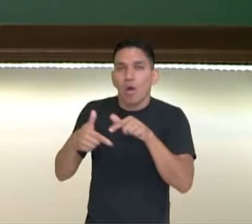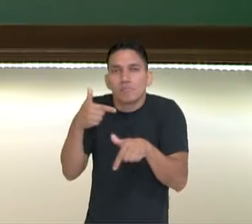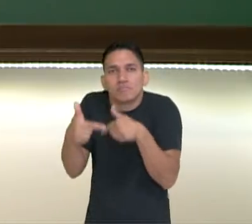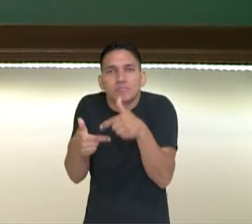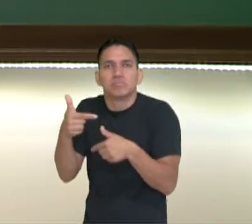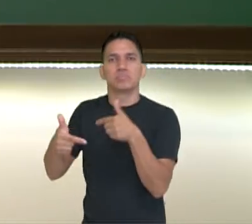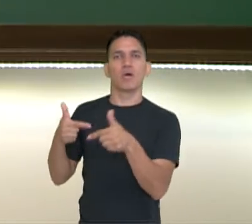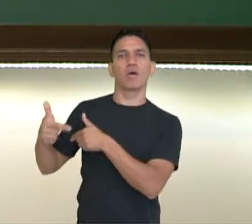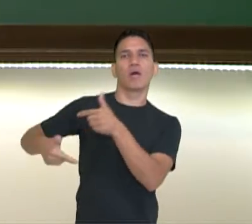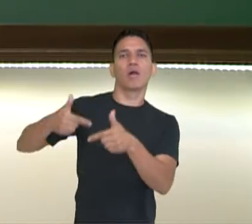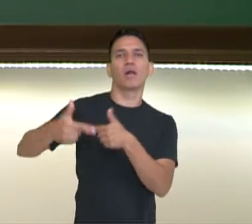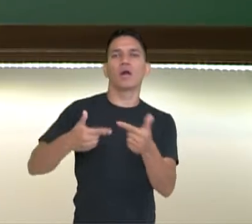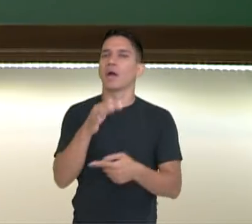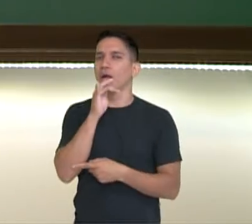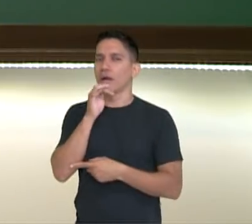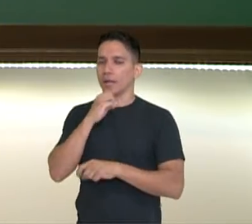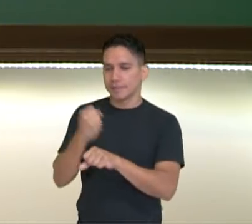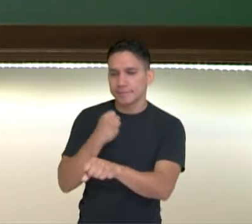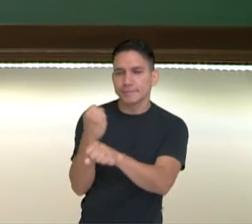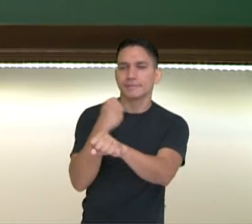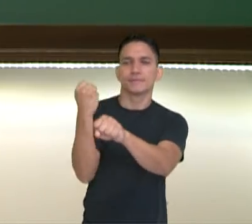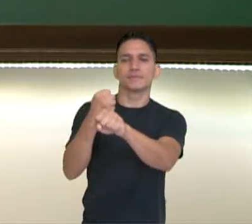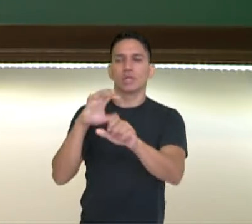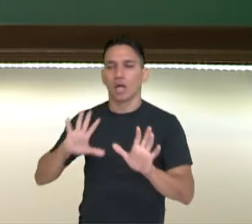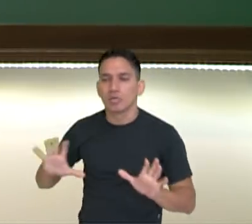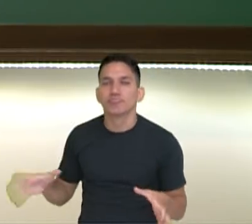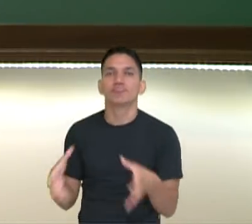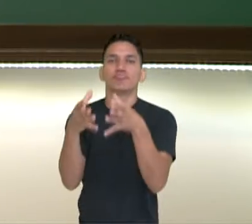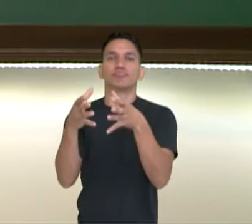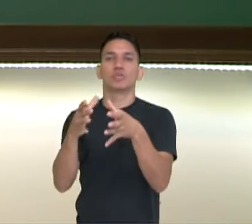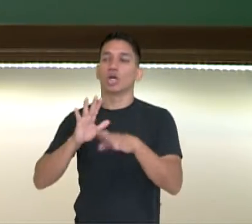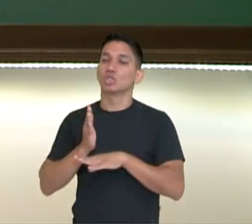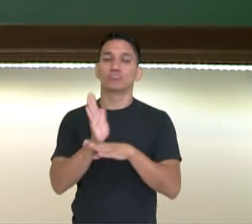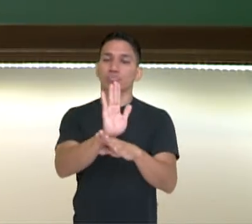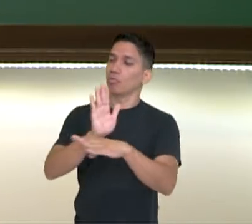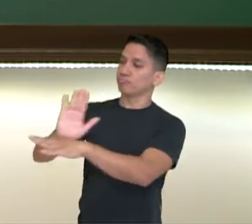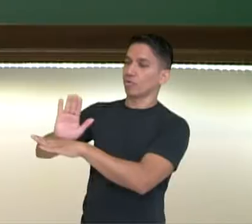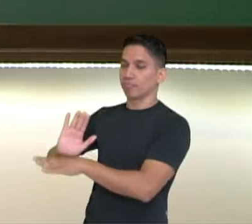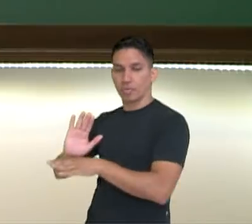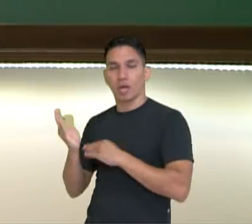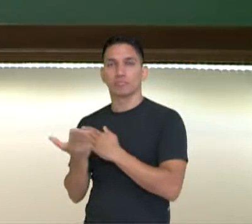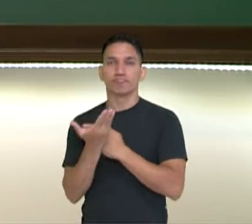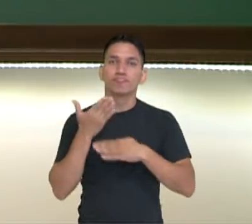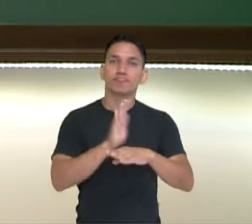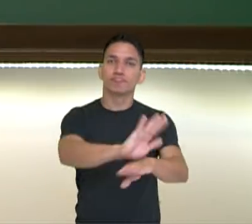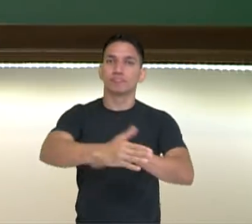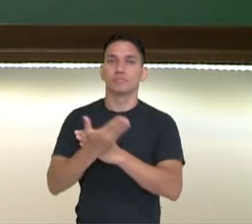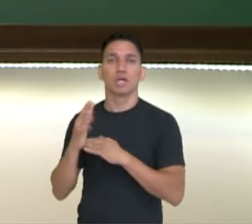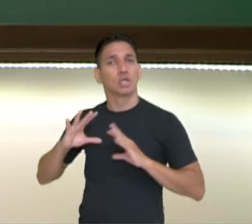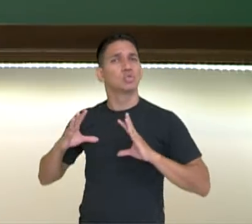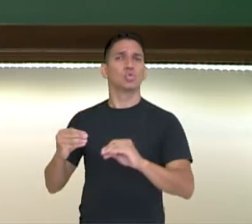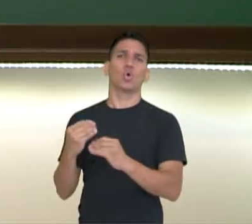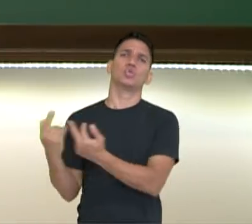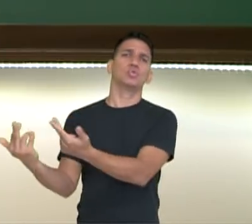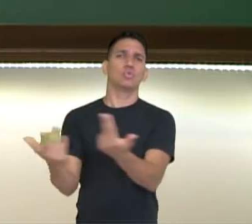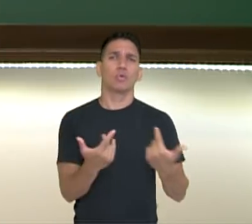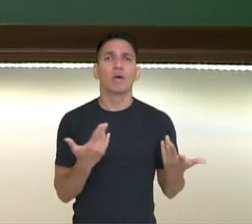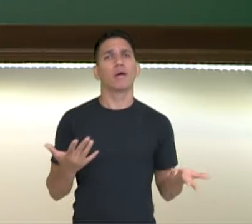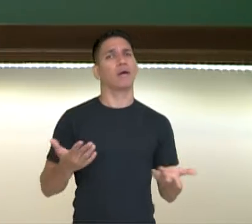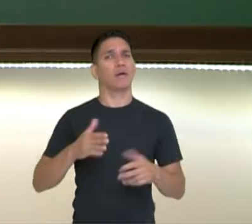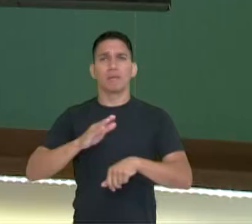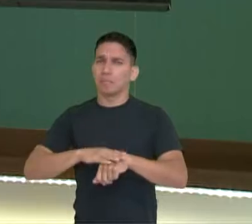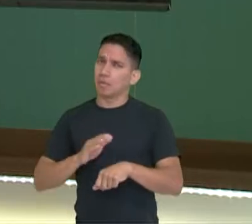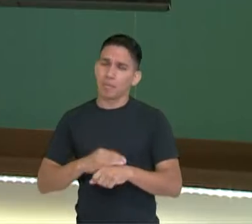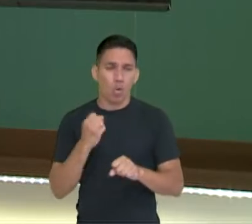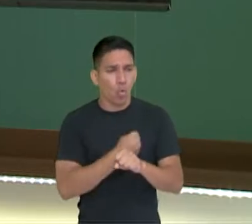para fazer alguma obra que fosse ajudar a todos, a toda a comunidade ao mesmo tempo, seja lá construir um dique,